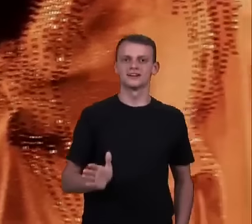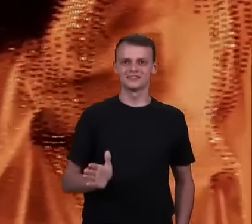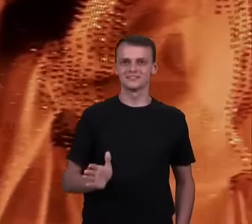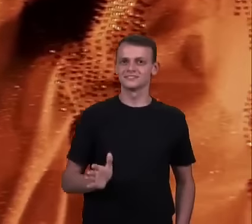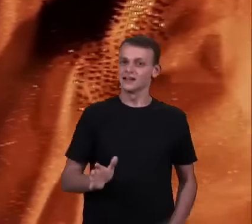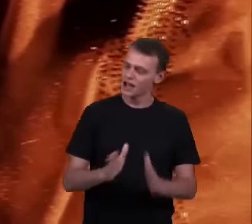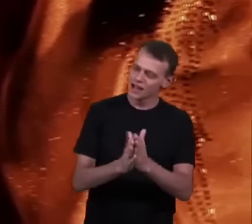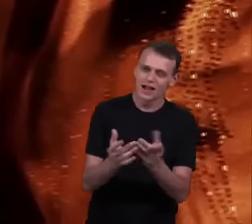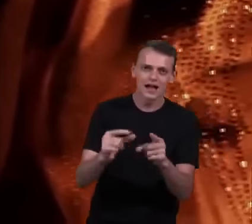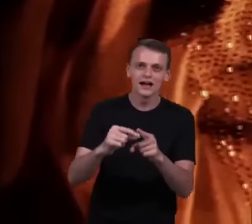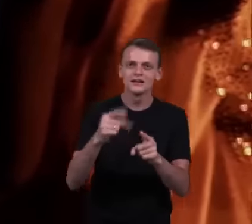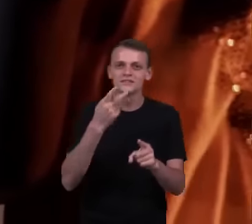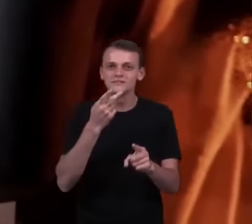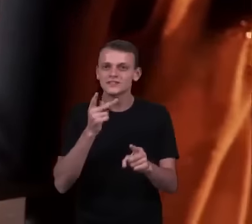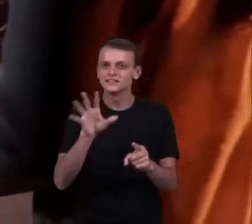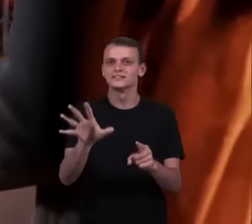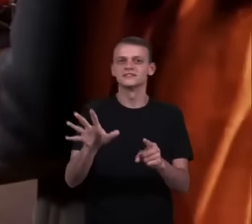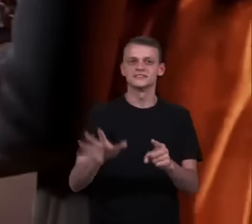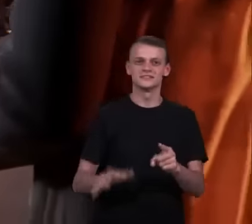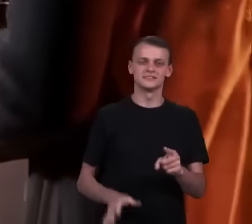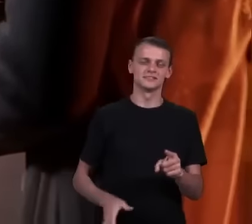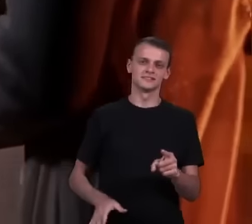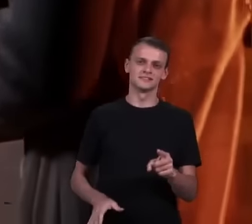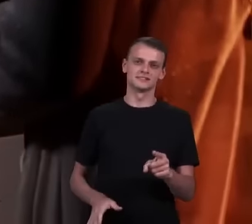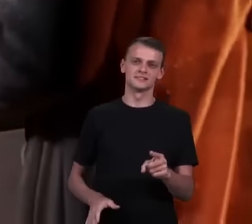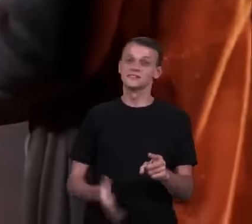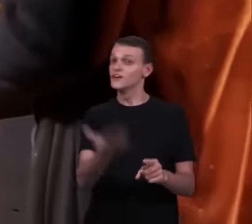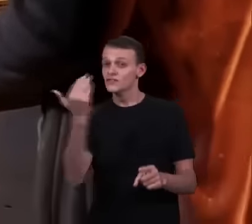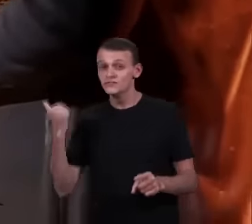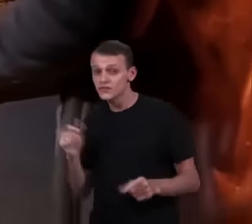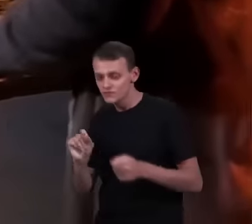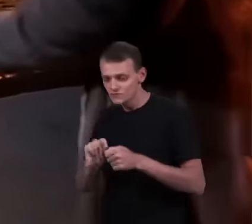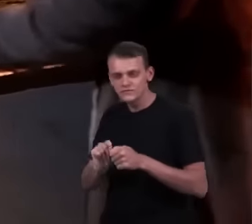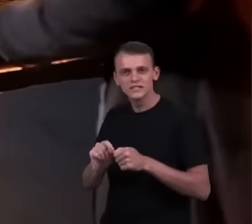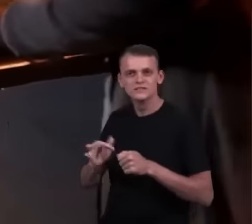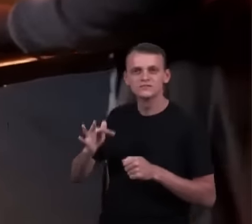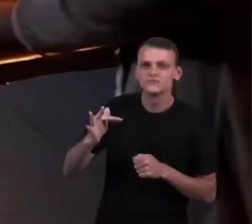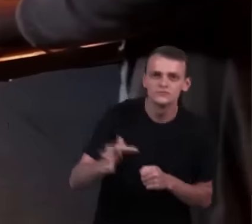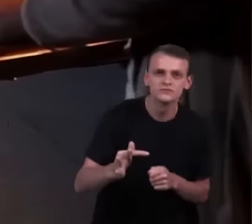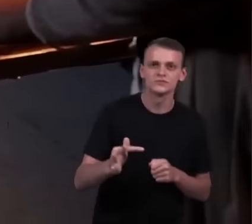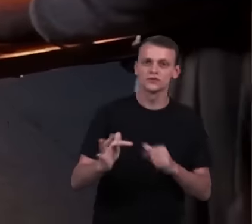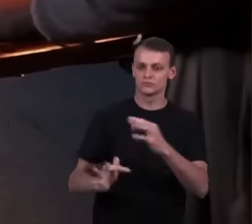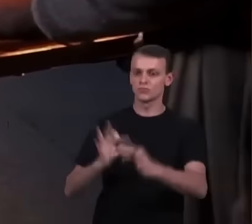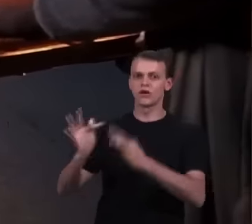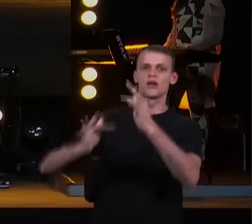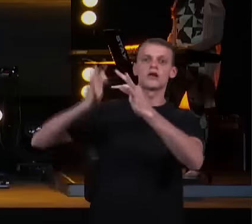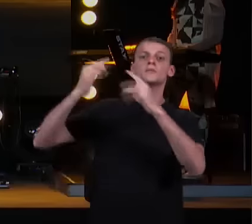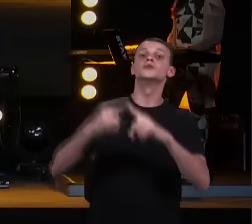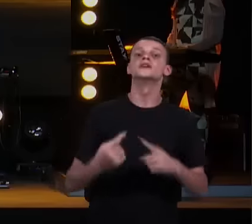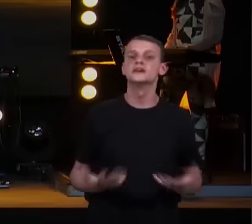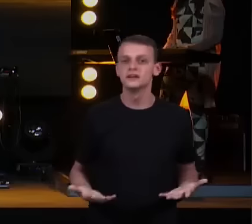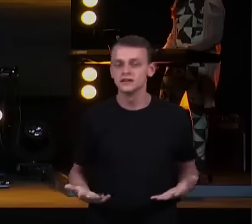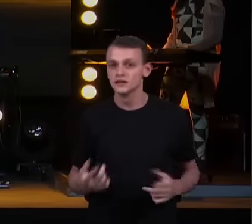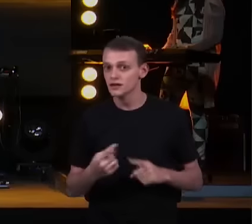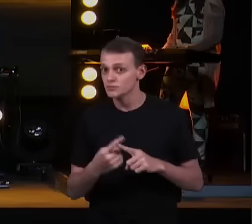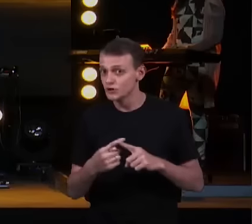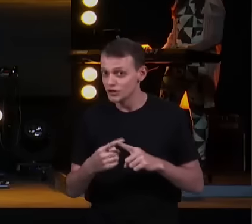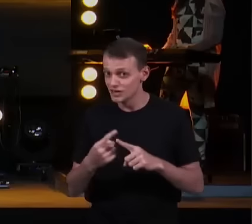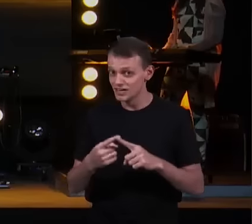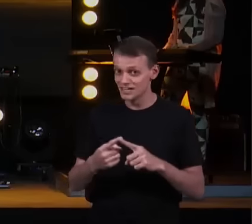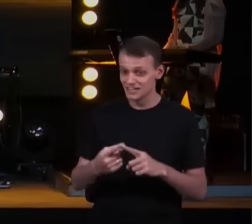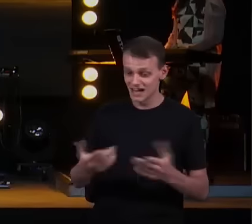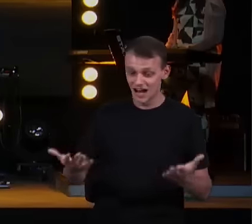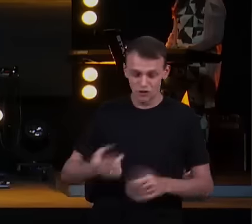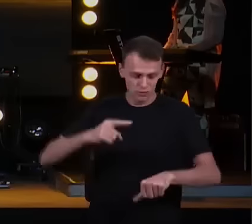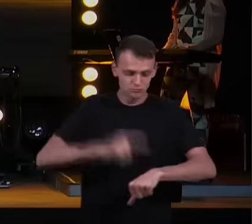Discirna nas épocas comigo hoje. Vamos juntos para o futuro. Por quê? Porque nesse